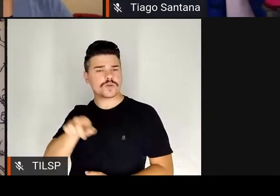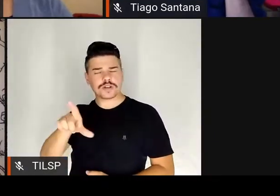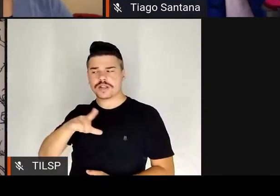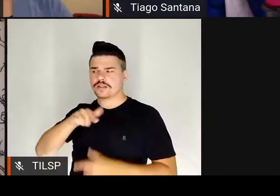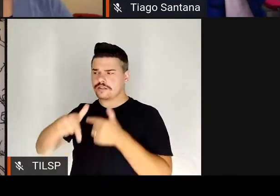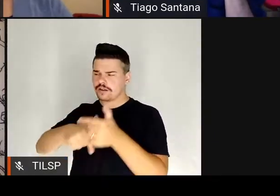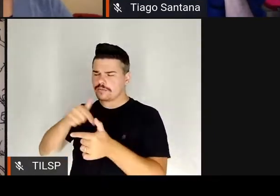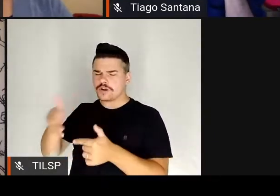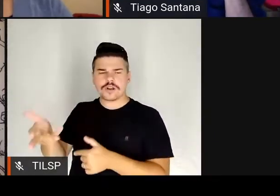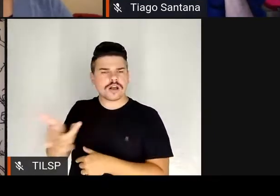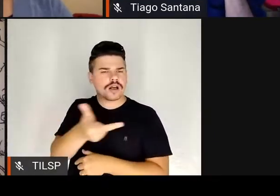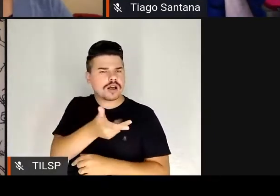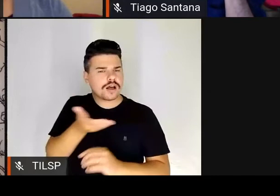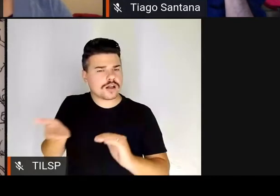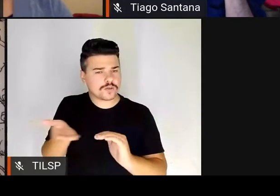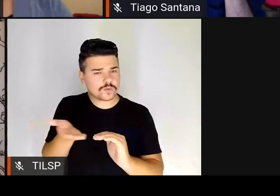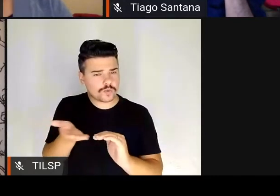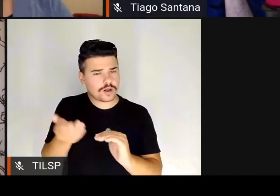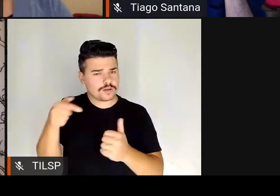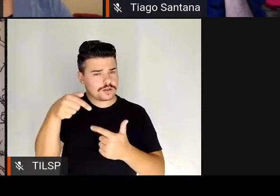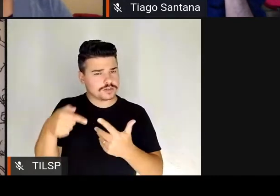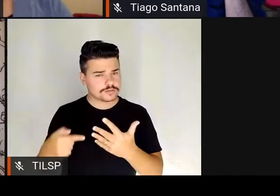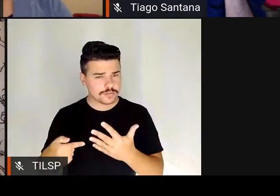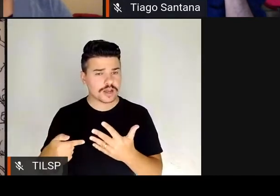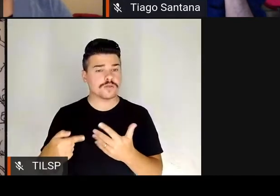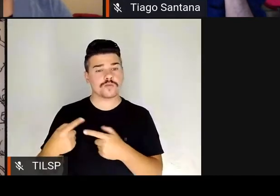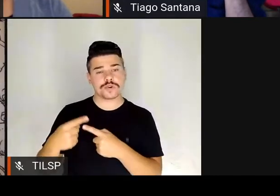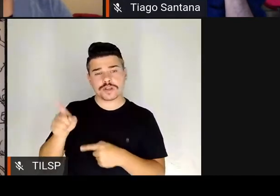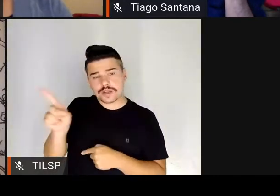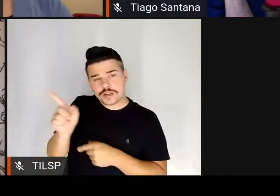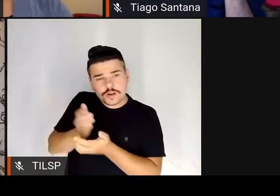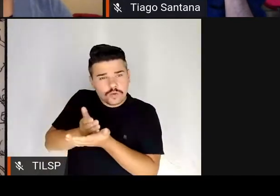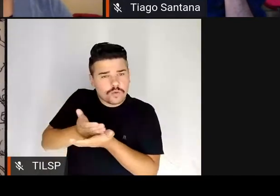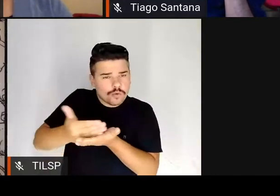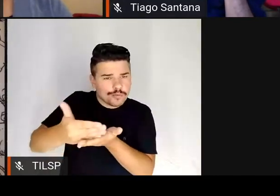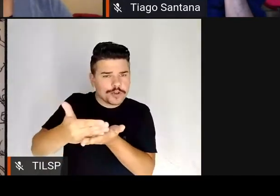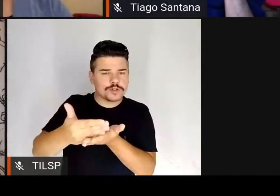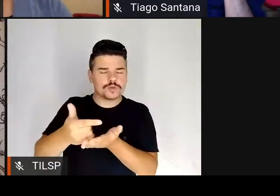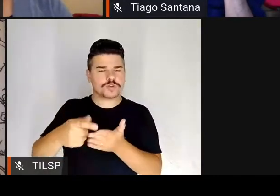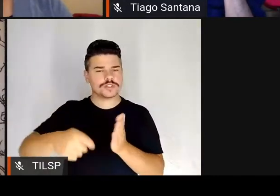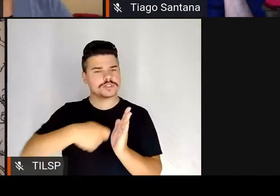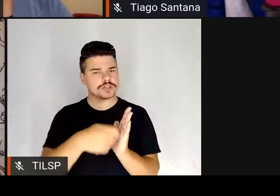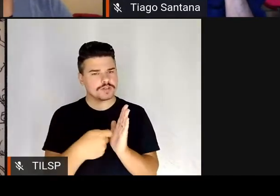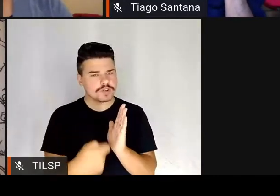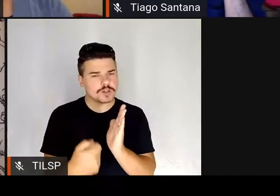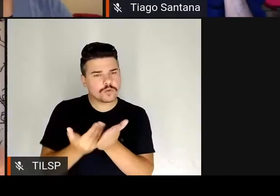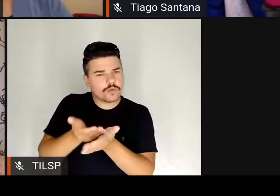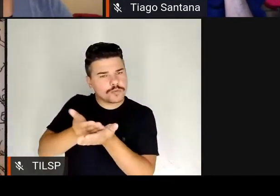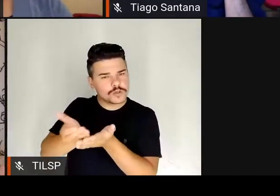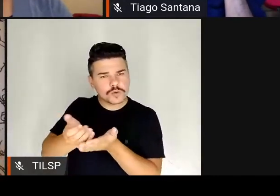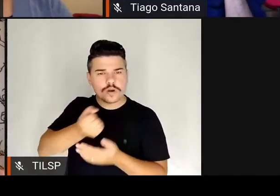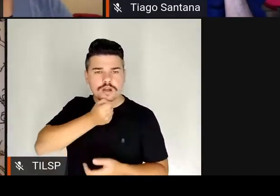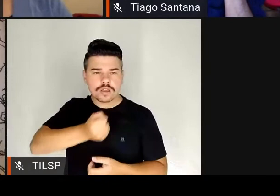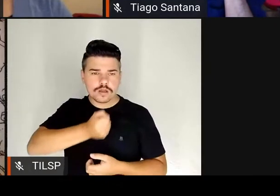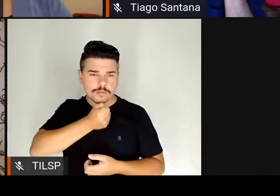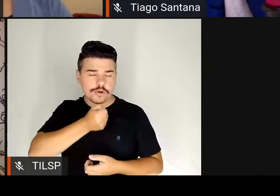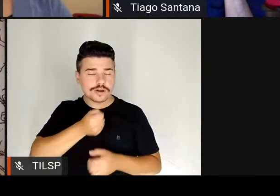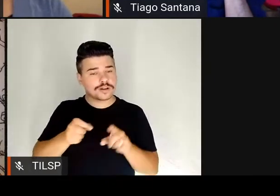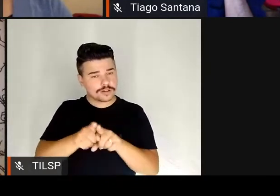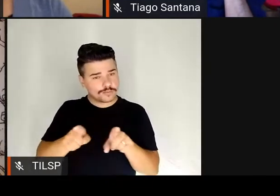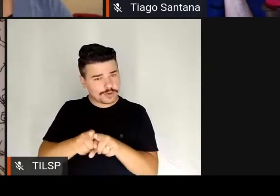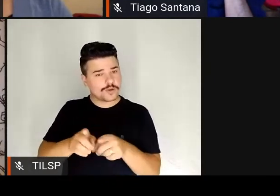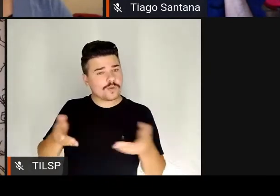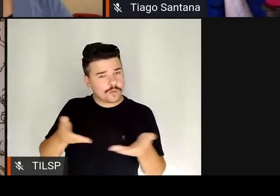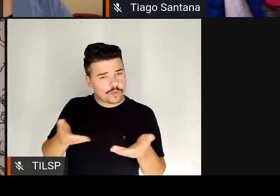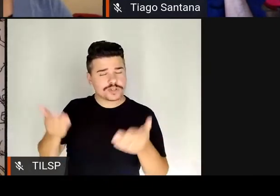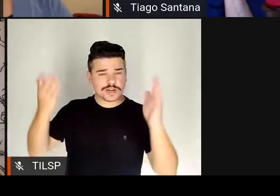né? Essa coisa, ele começou escrevendo, começou como repórter e tal, e hoje também, diante dessa crise que a gente